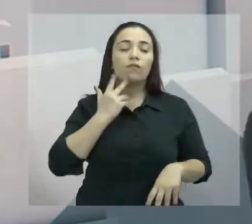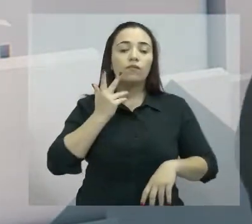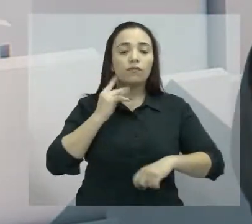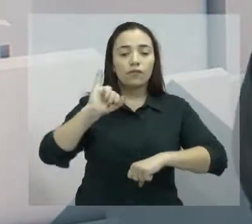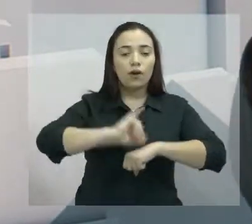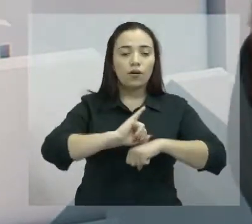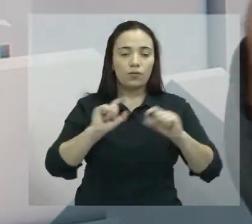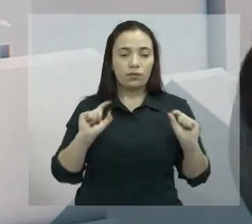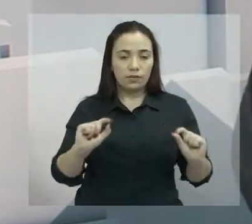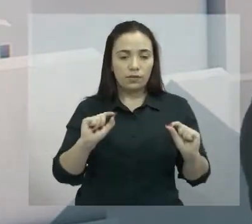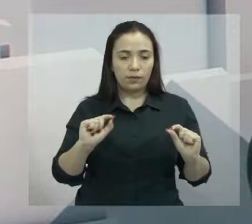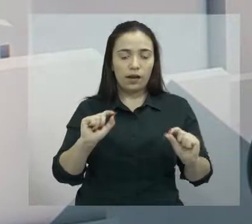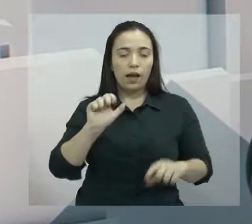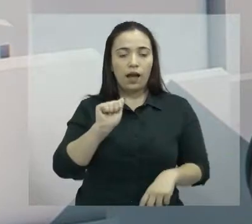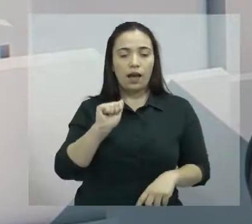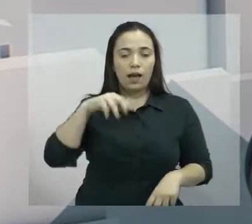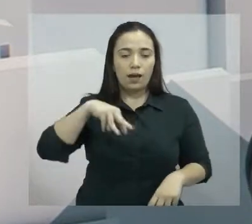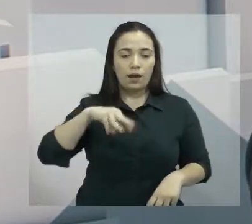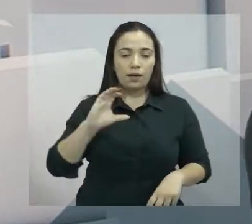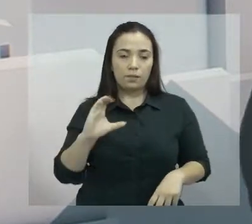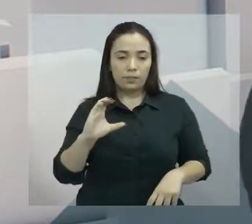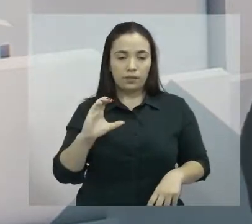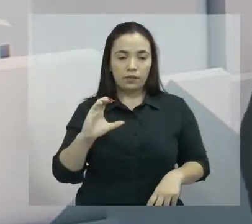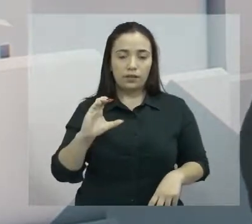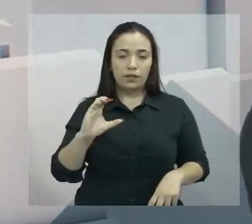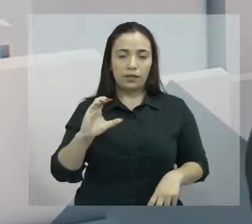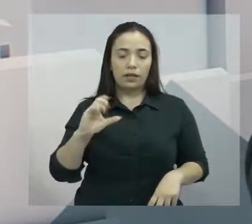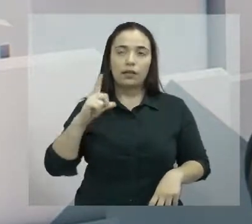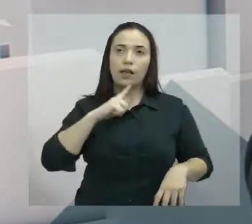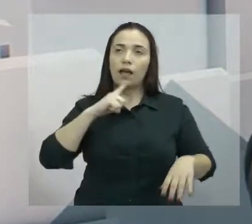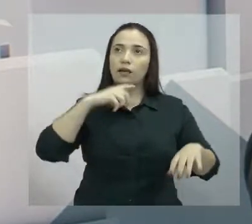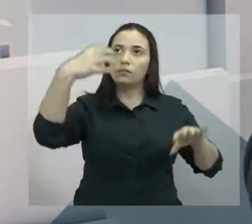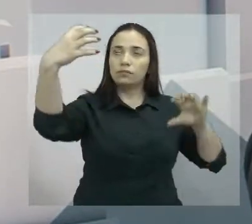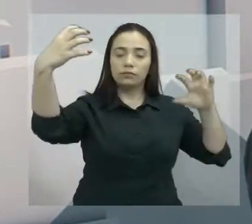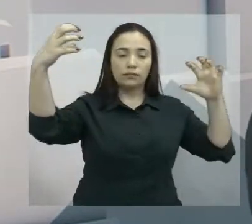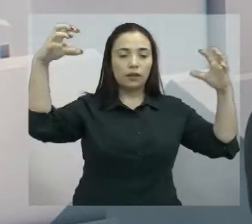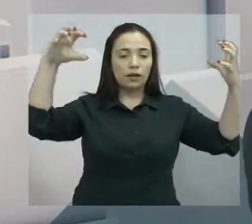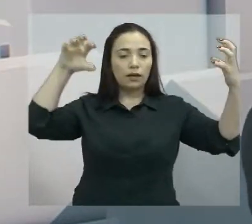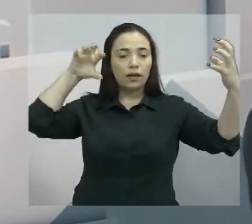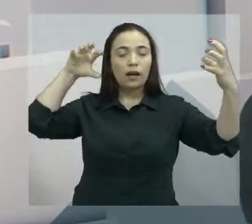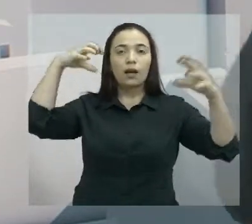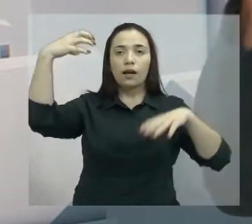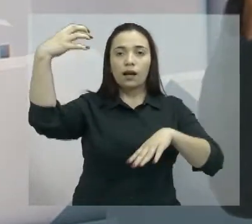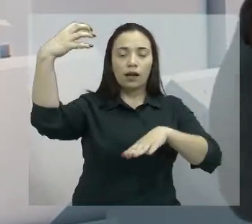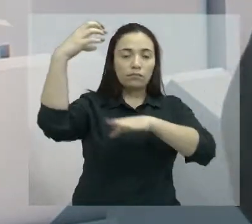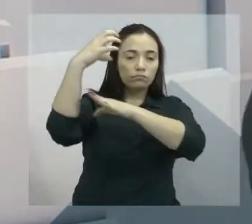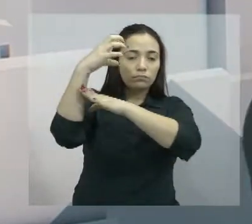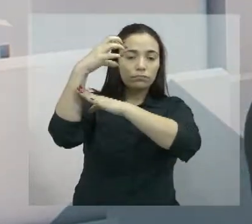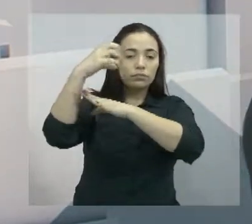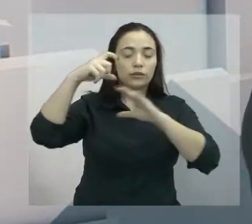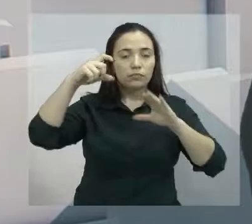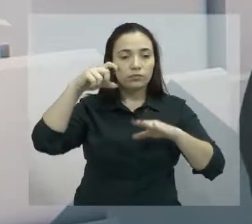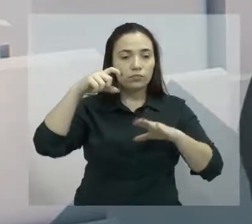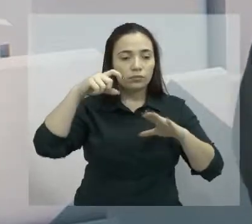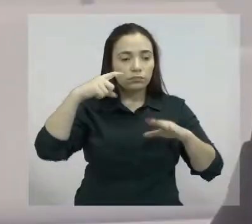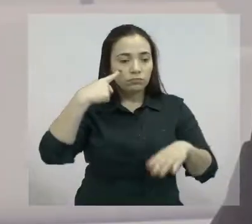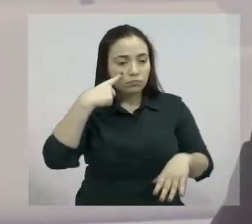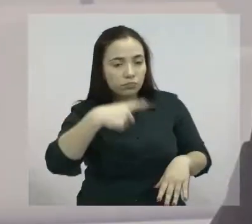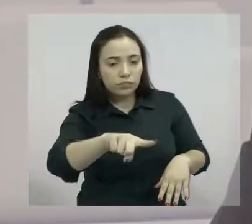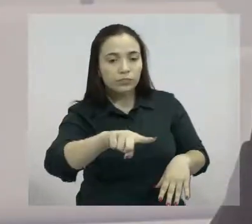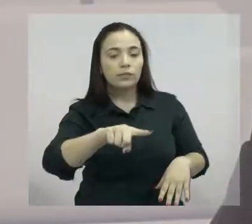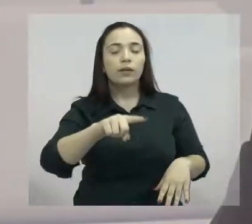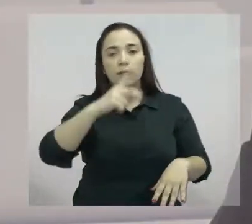Fortaleza, né, que a AMC tem colocado câmeras no sentido de fazer com que essas câmeras